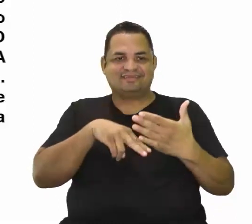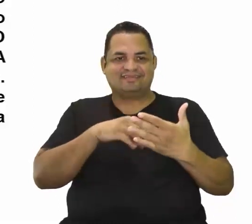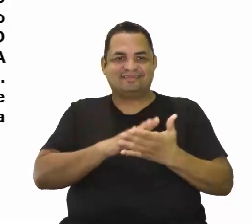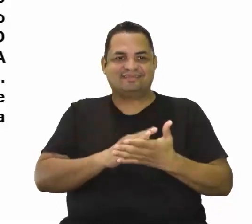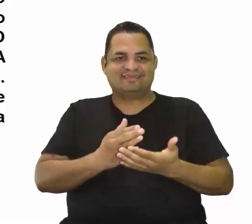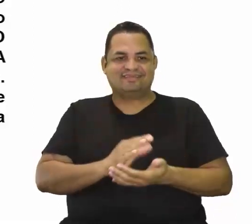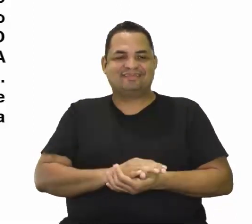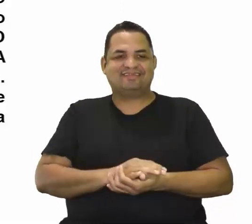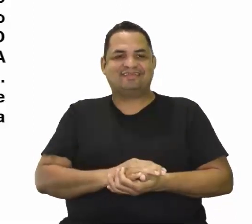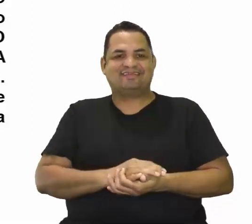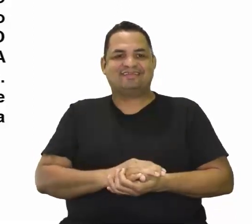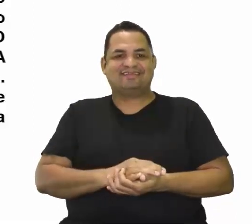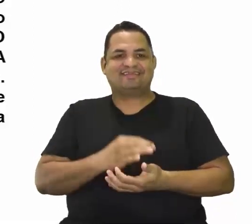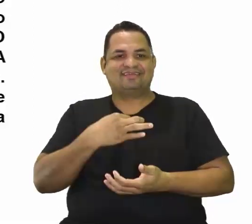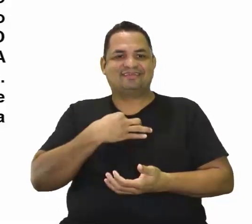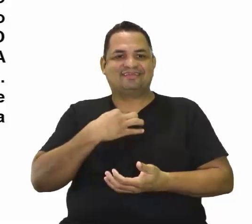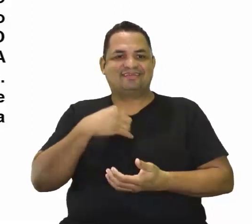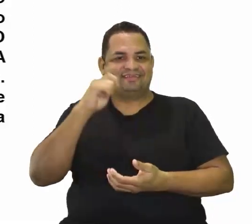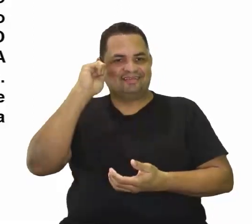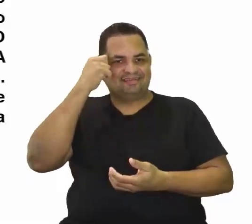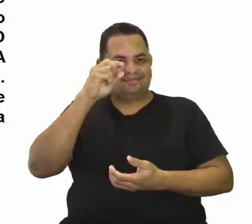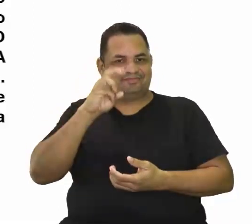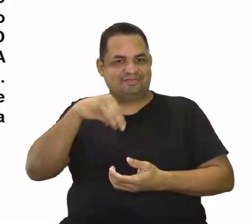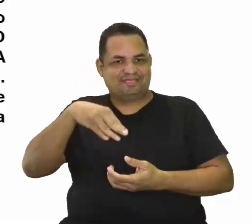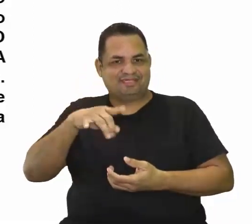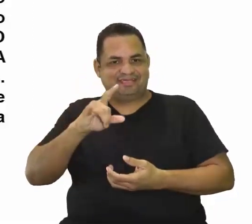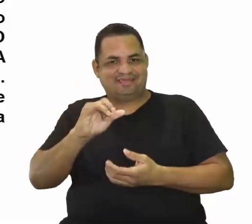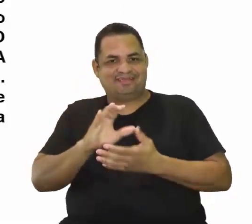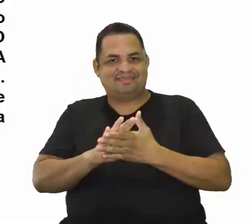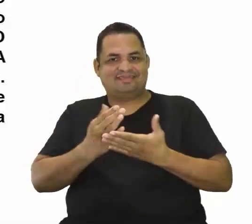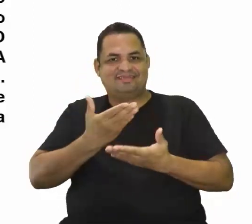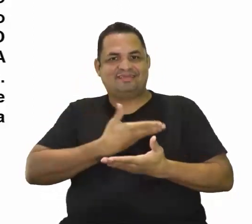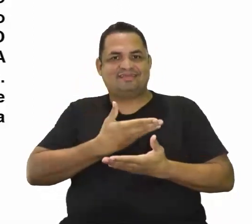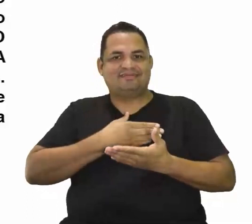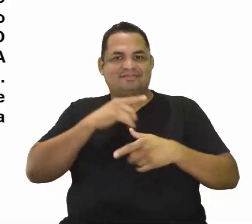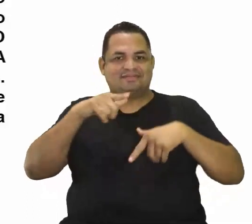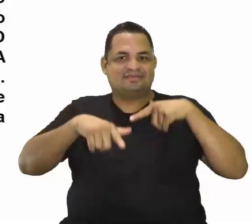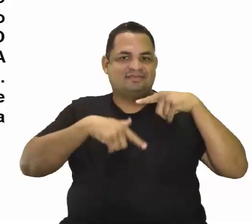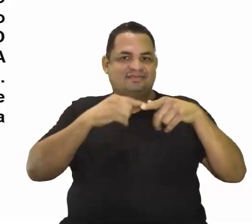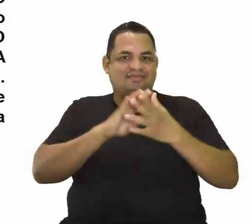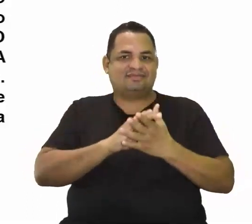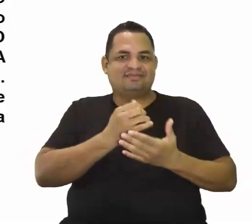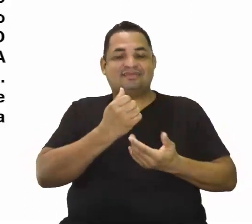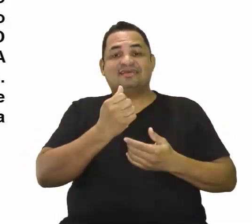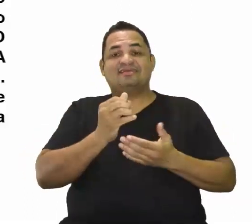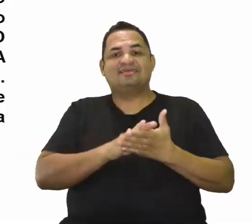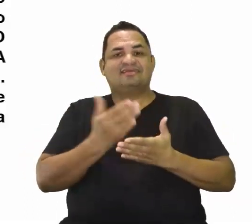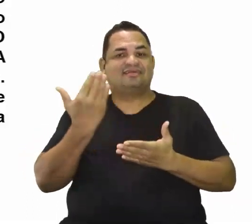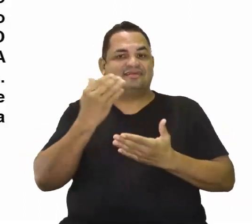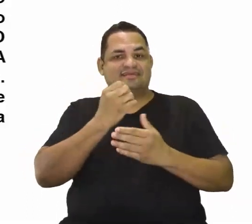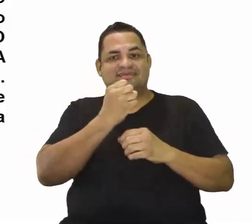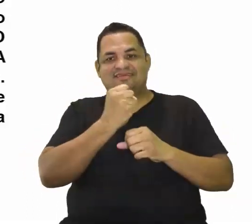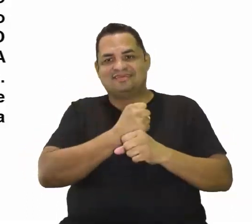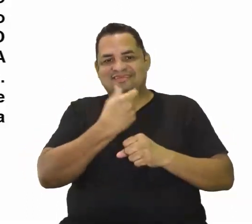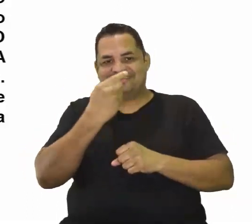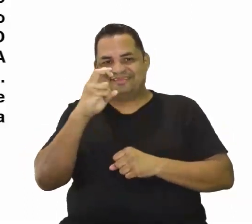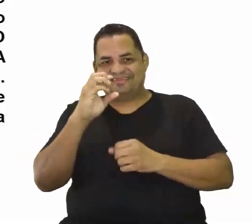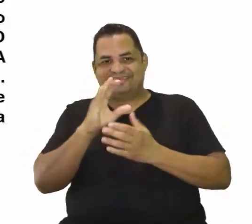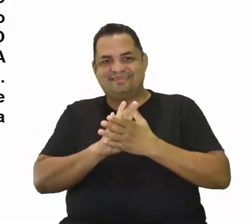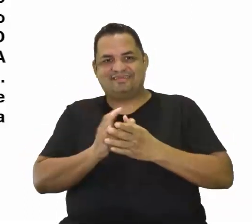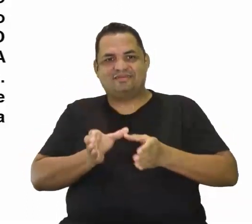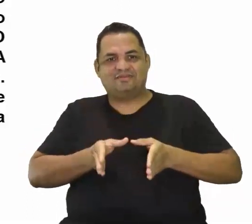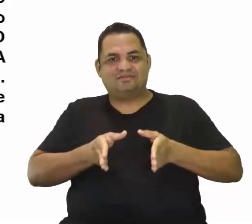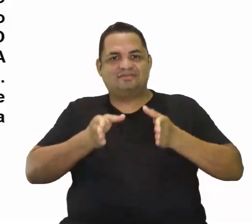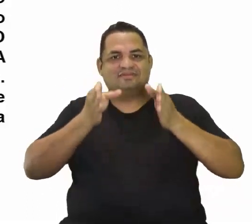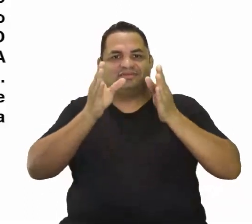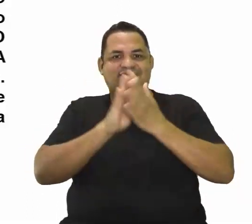trecho. Camisas negras de Milão, camaradas operários. Há 5 anos, as colunas de um templo que